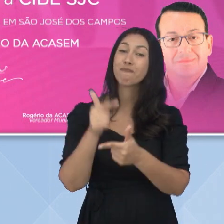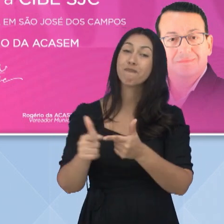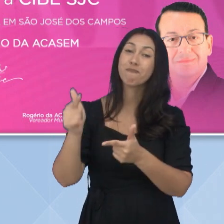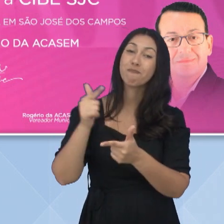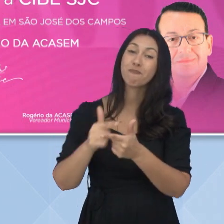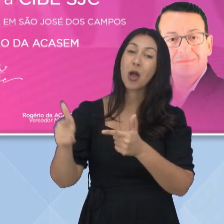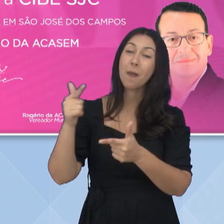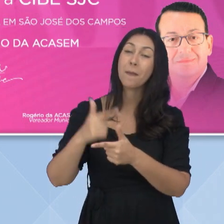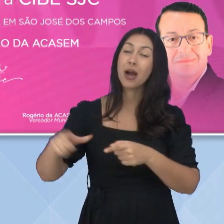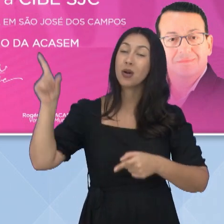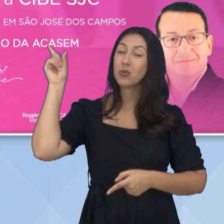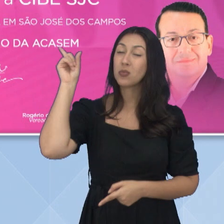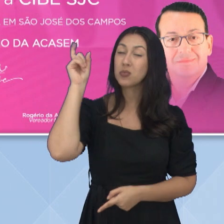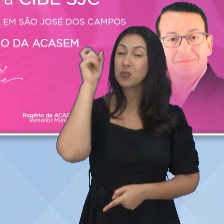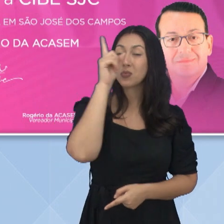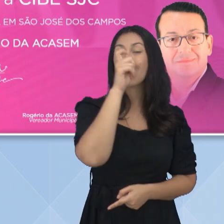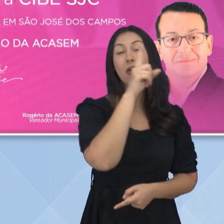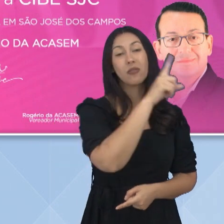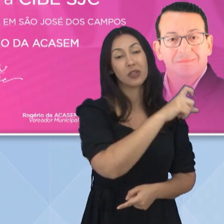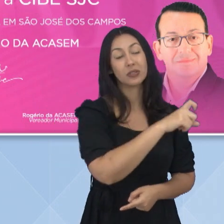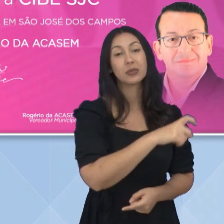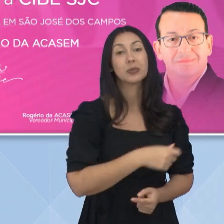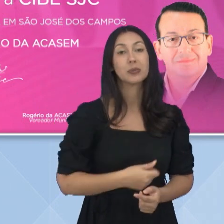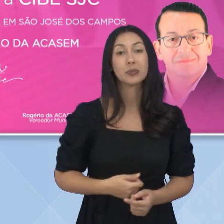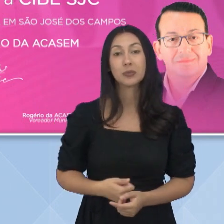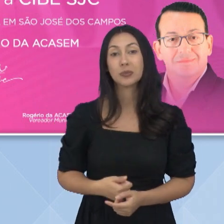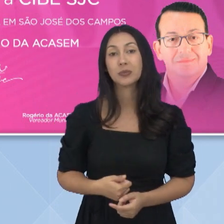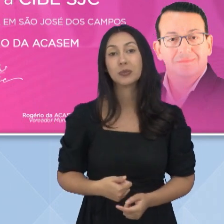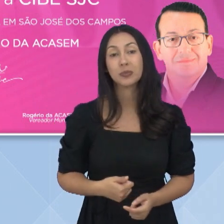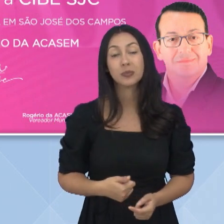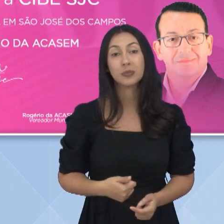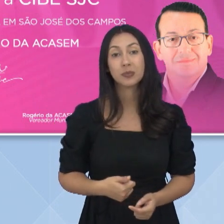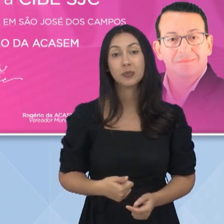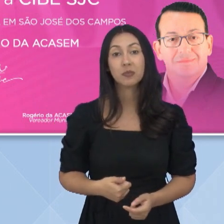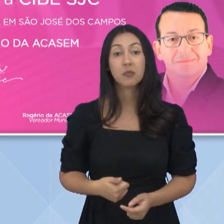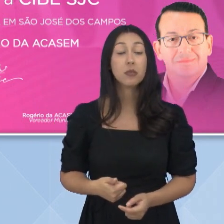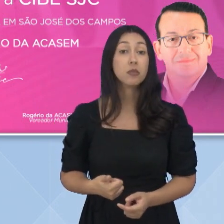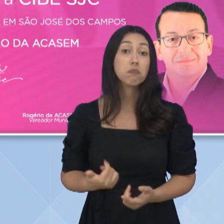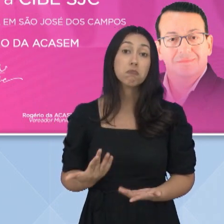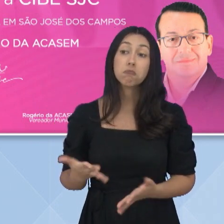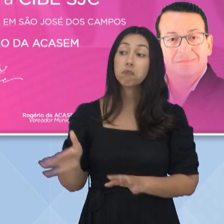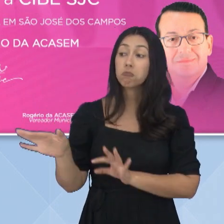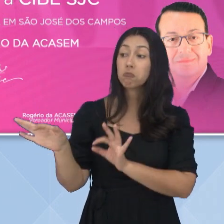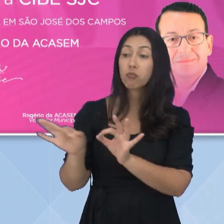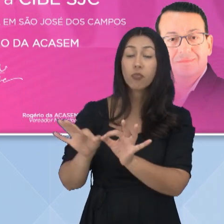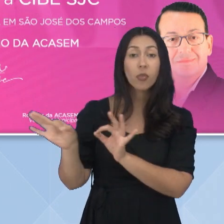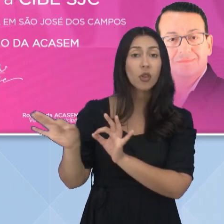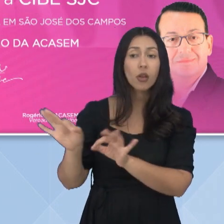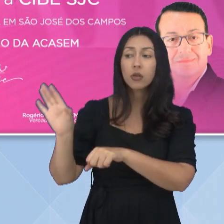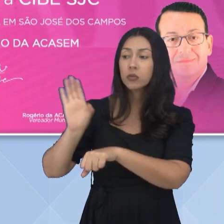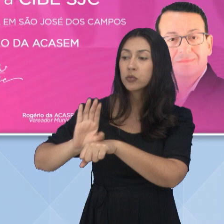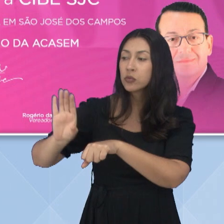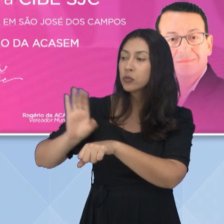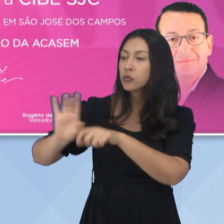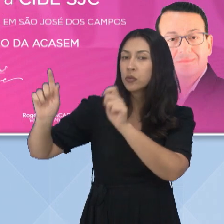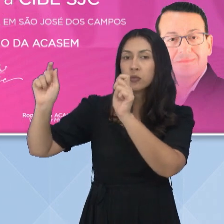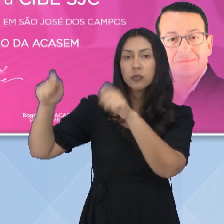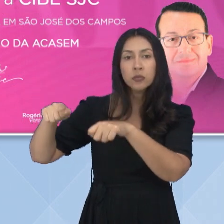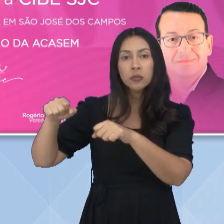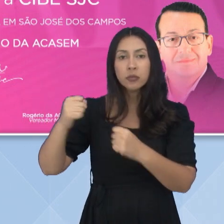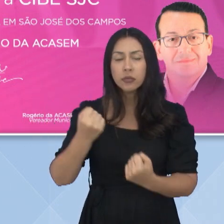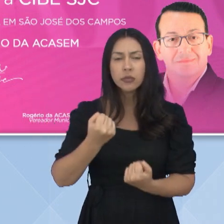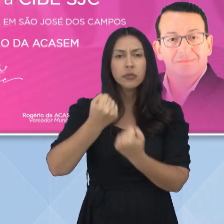e dificuldades em suas vidas. Seja através de programas de capacitação,